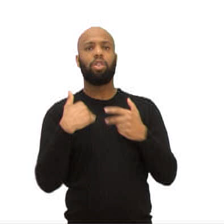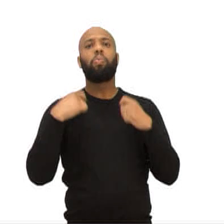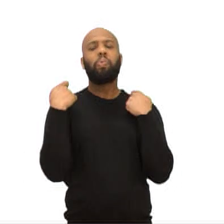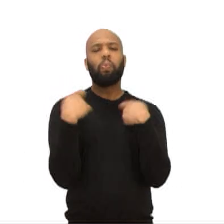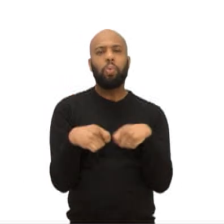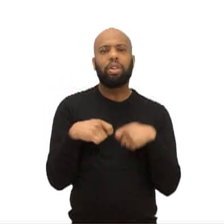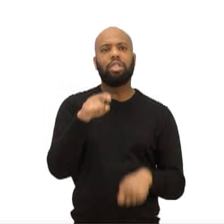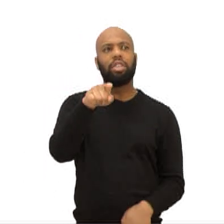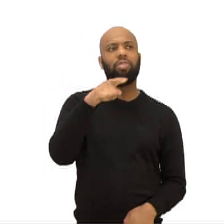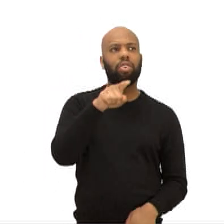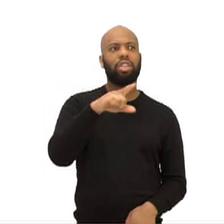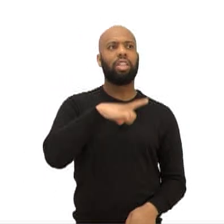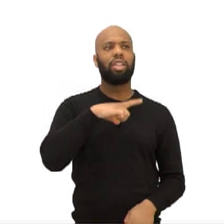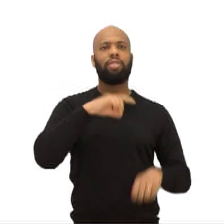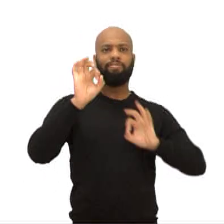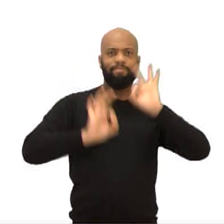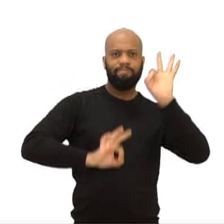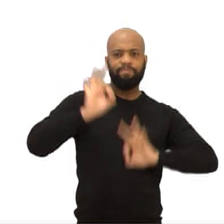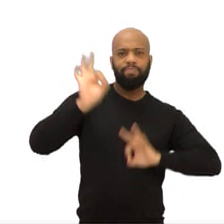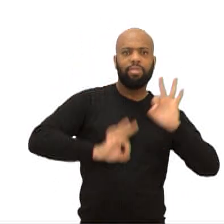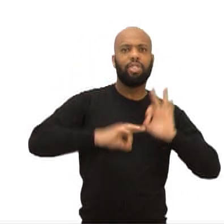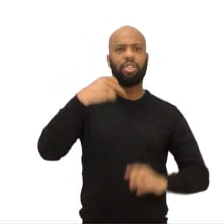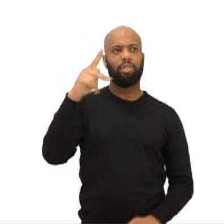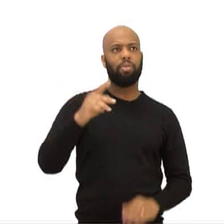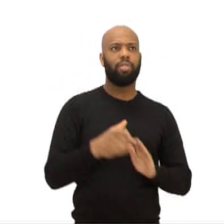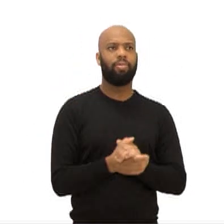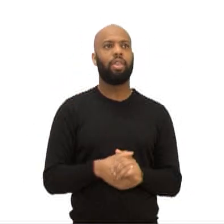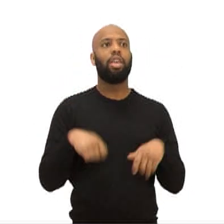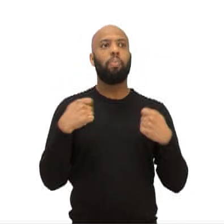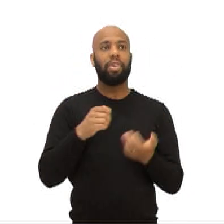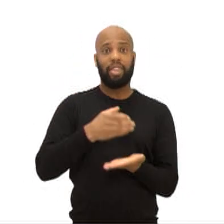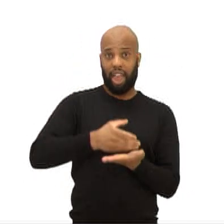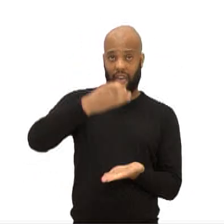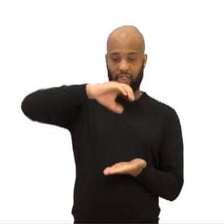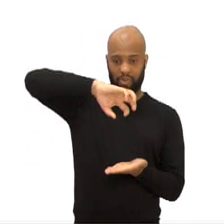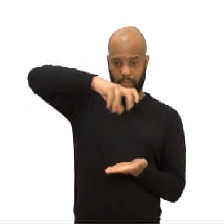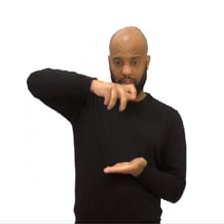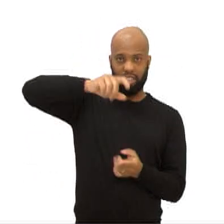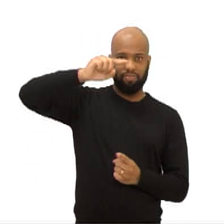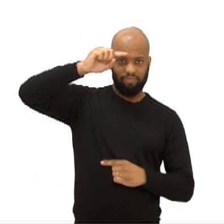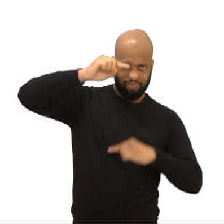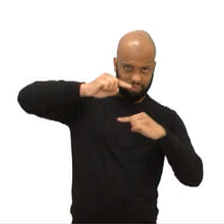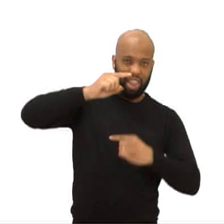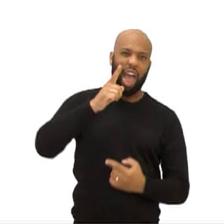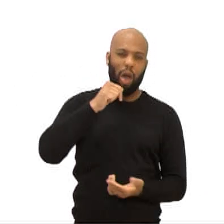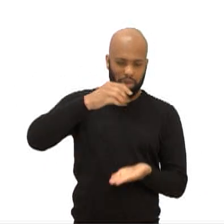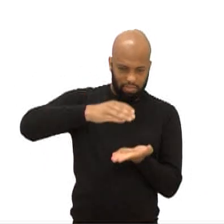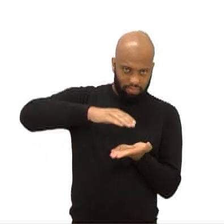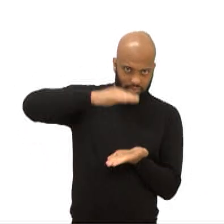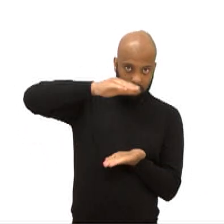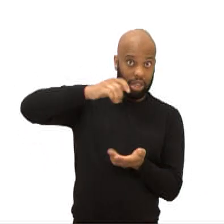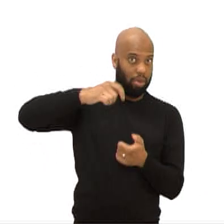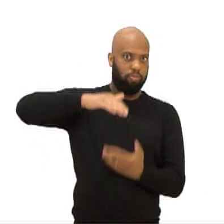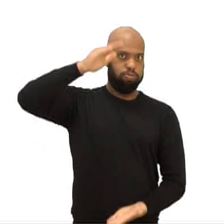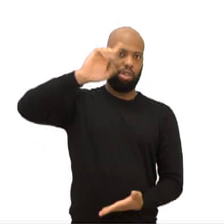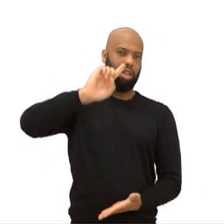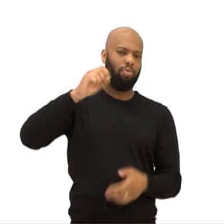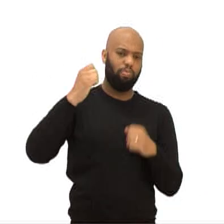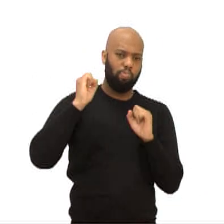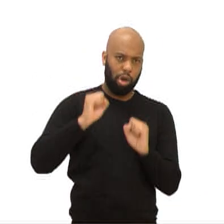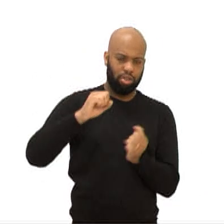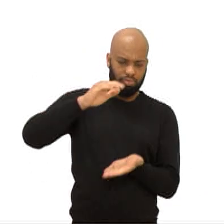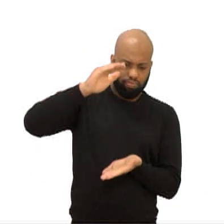preciso que vocês separem esses materiais, ó. Então, garrafa PET pequena, aquela garrafa de água, não precisa ser aquela garrafona grande, pode ser uma